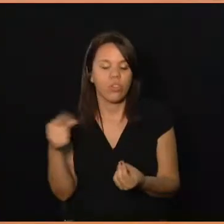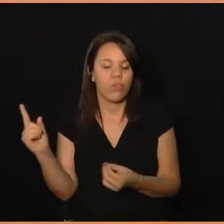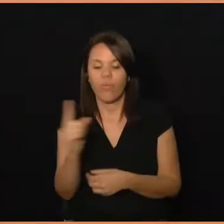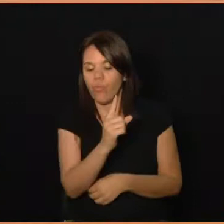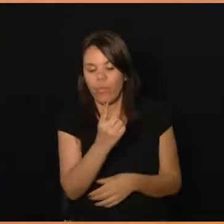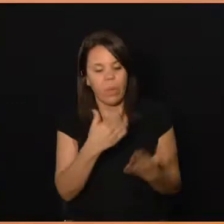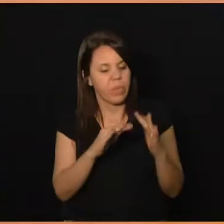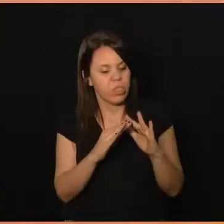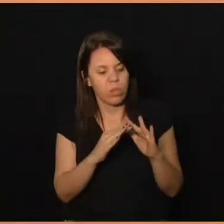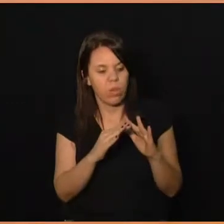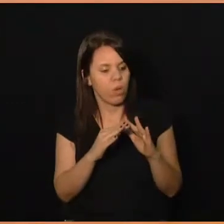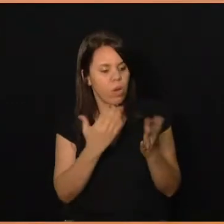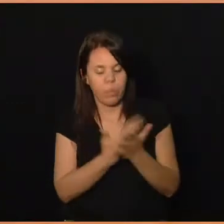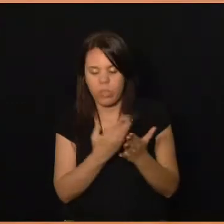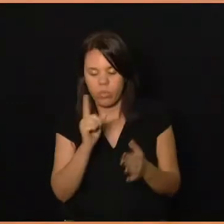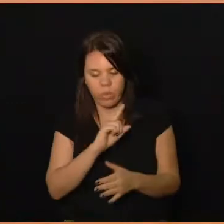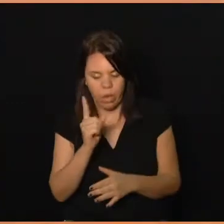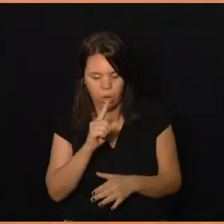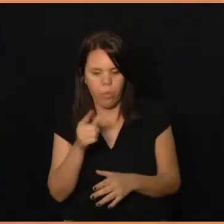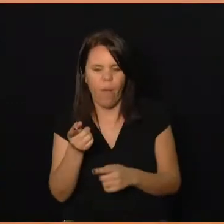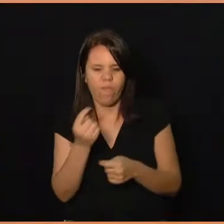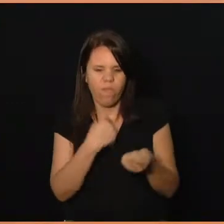vão para comercializar, vender a droga.